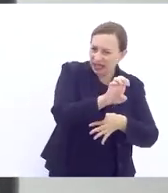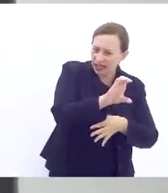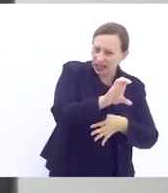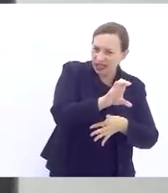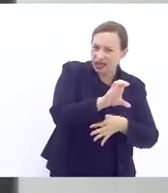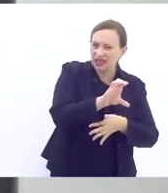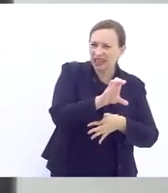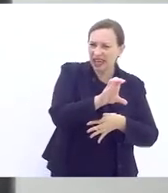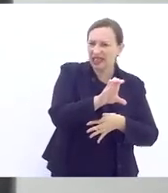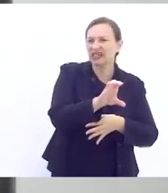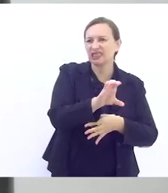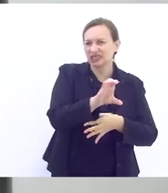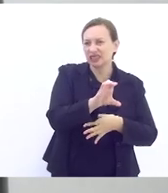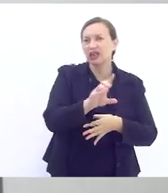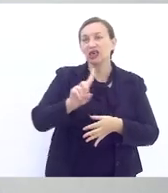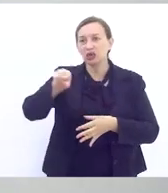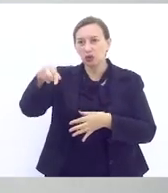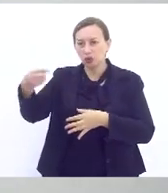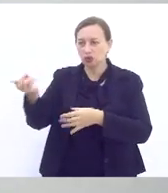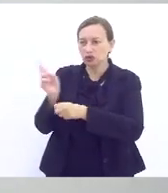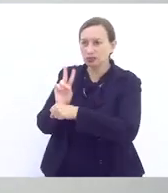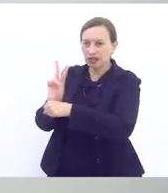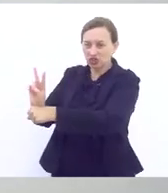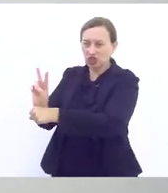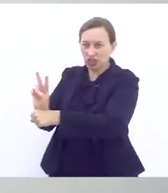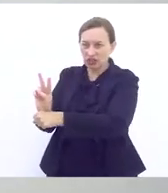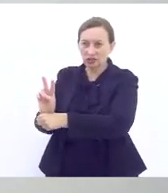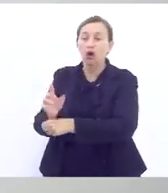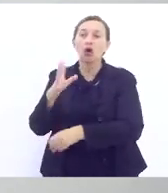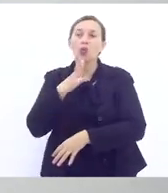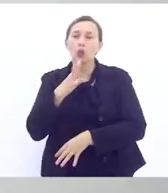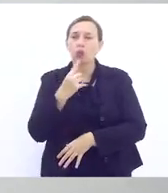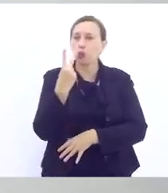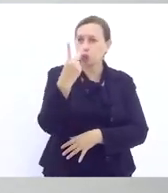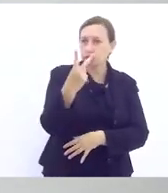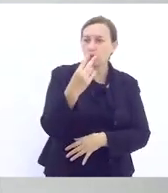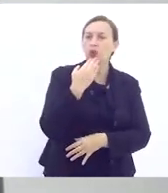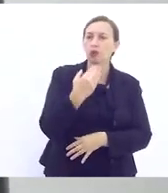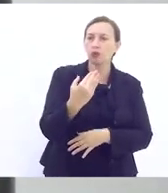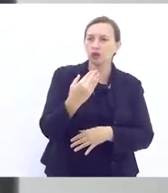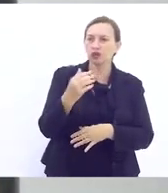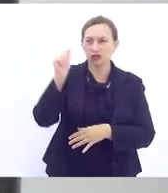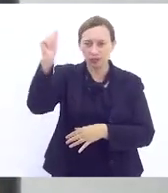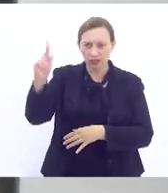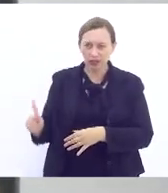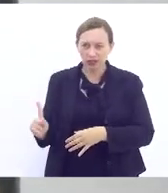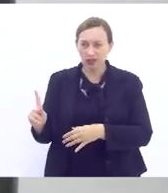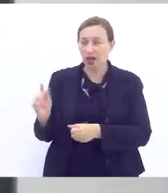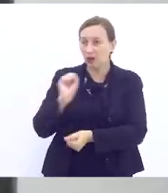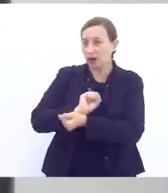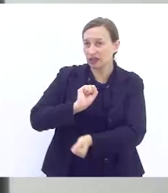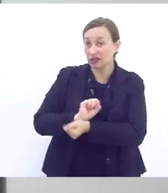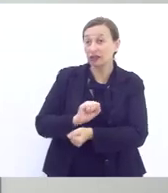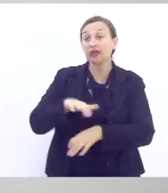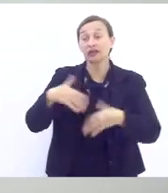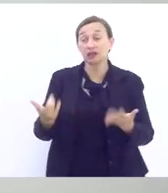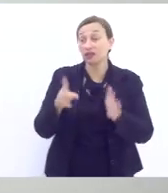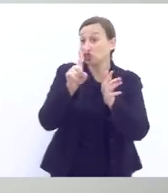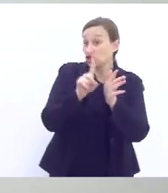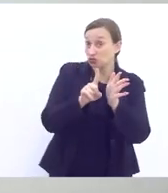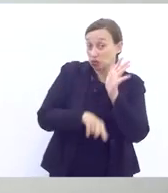e desses 44 eu conheço ao menos dois que estão com pedido de aposentadoria processos rolando então ainda seremos